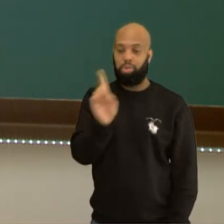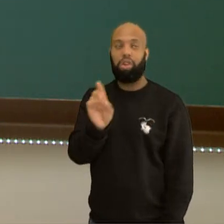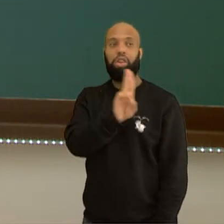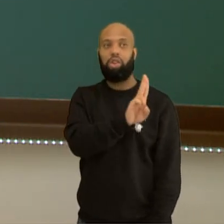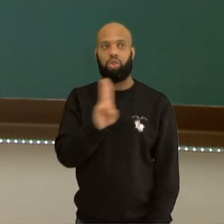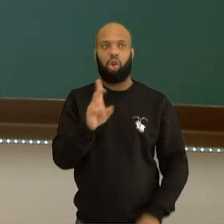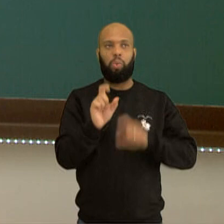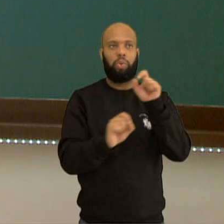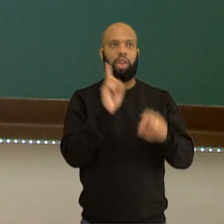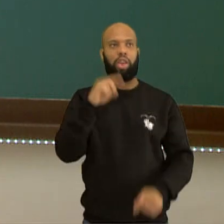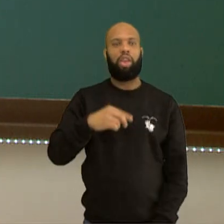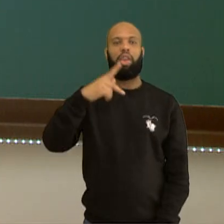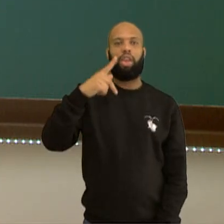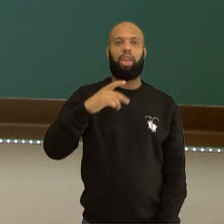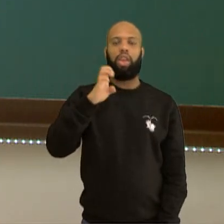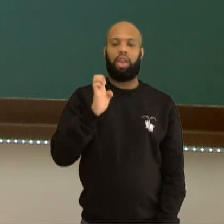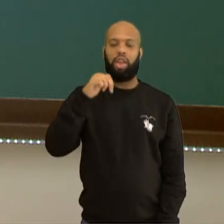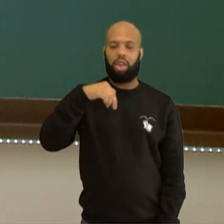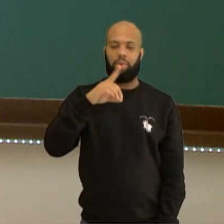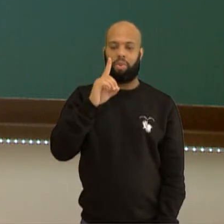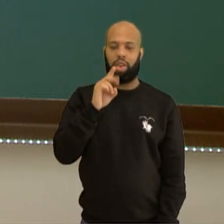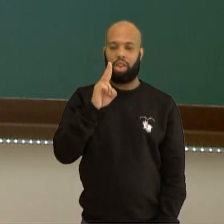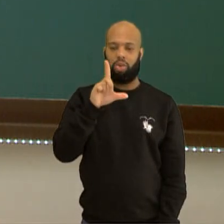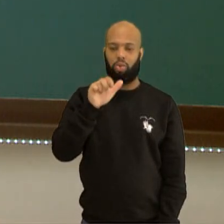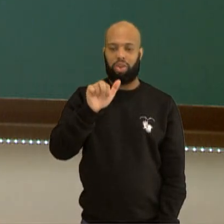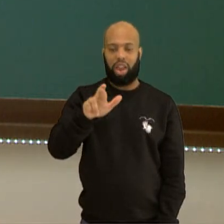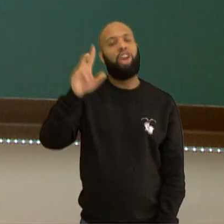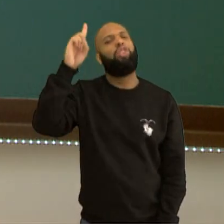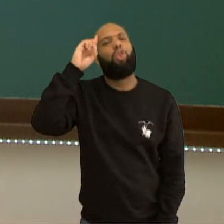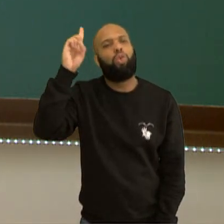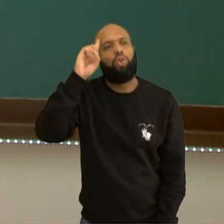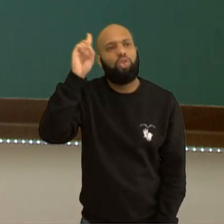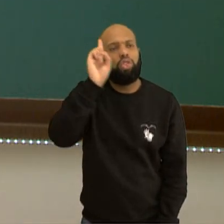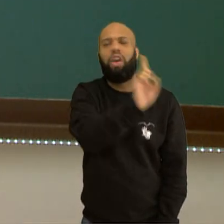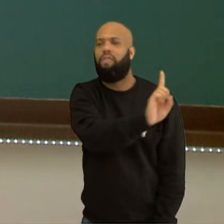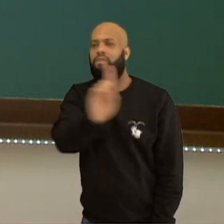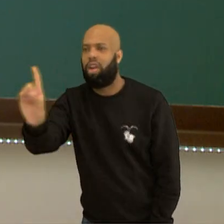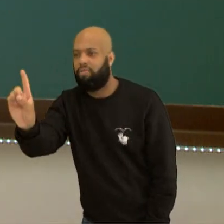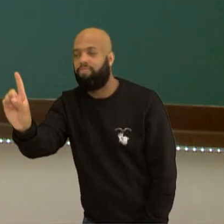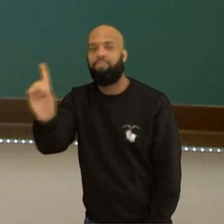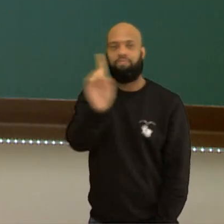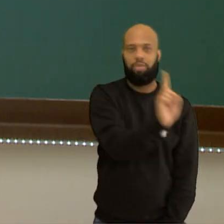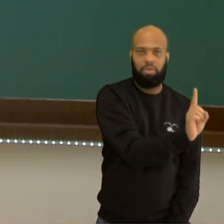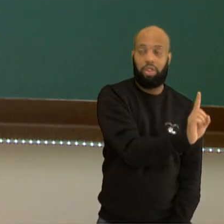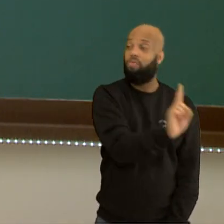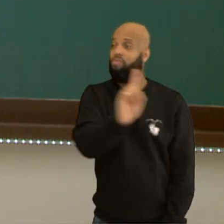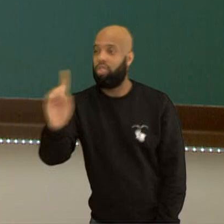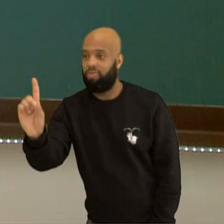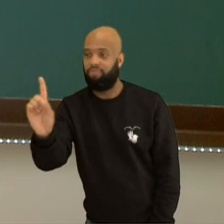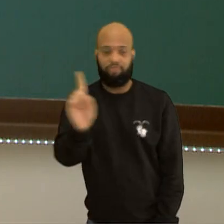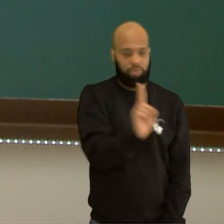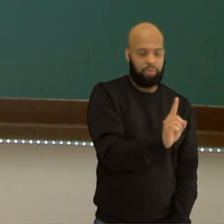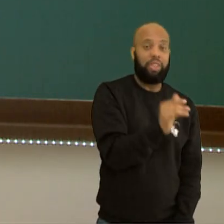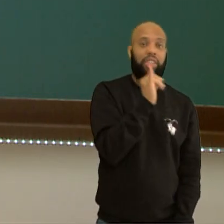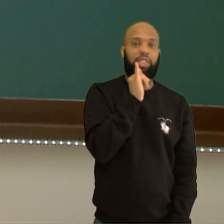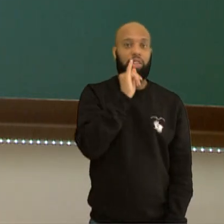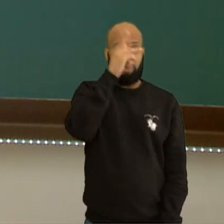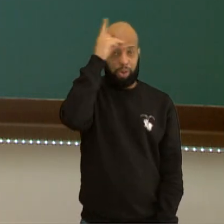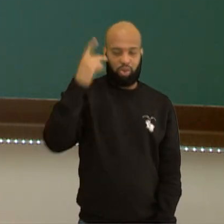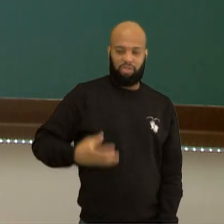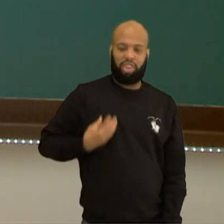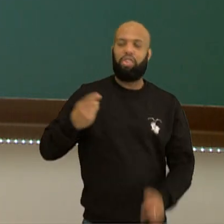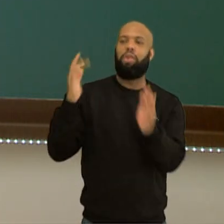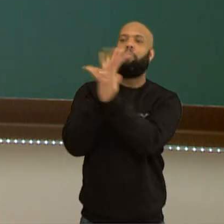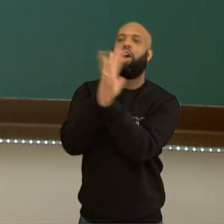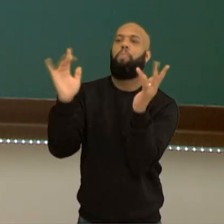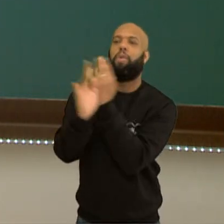certo? Diário, movimento diário de ir e vir da população. Eu trouxe uma imagem ali que quem mora nos grandes centros urbanos sabe